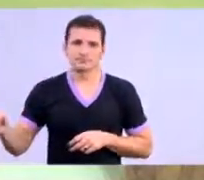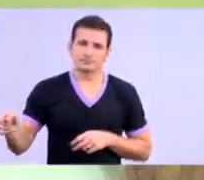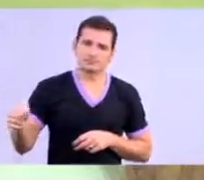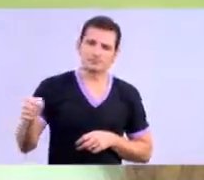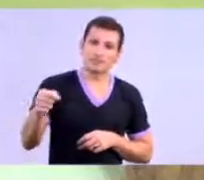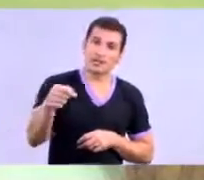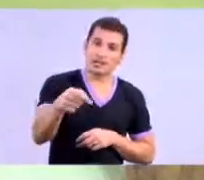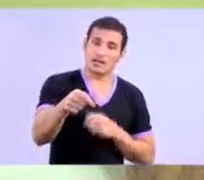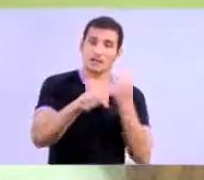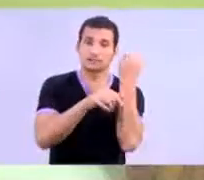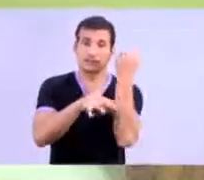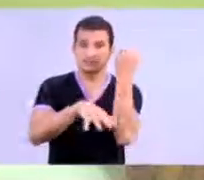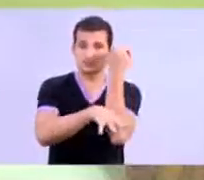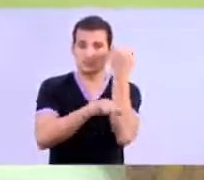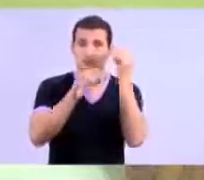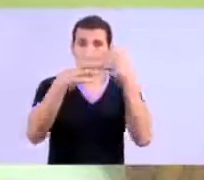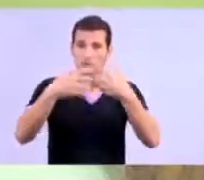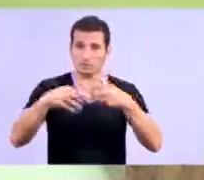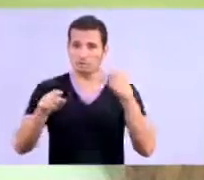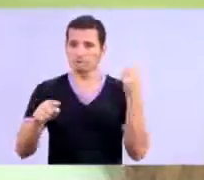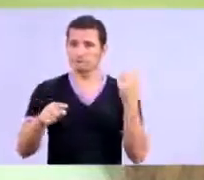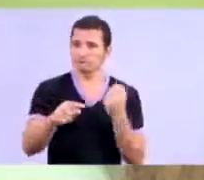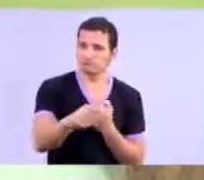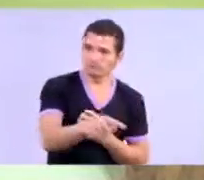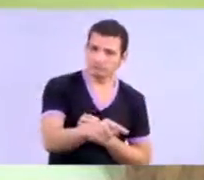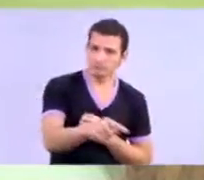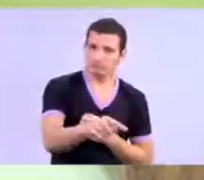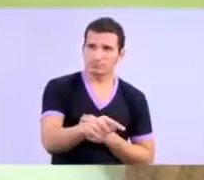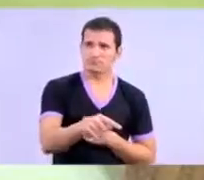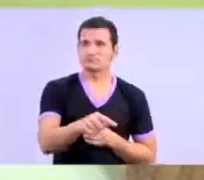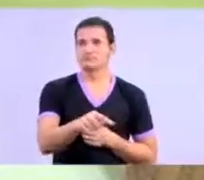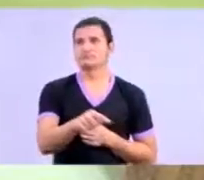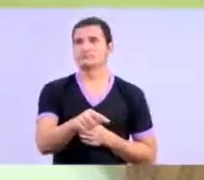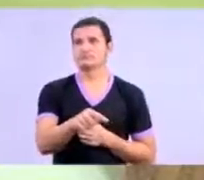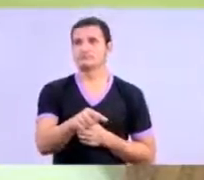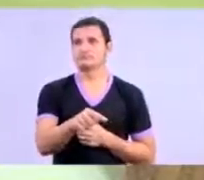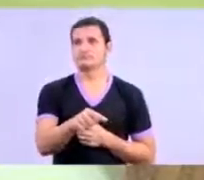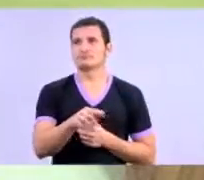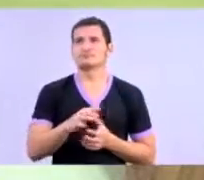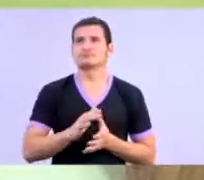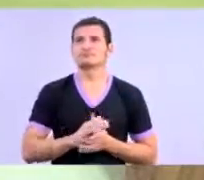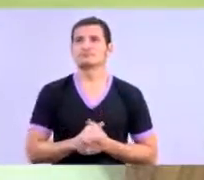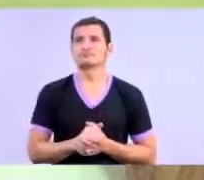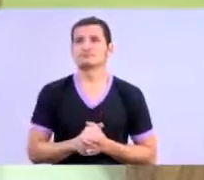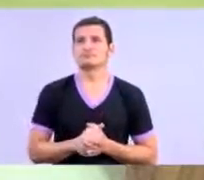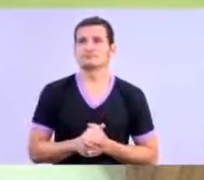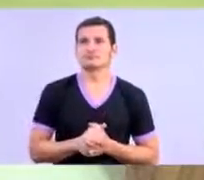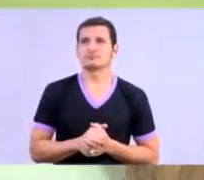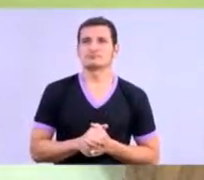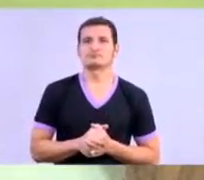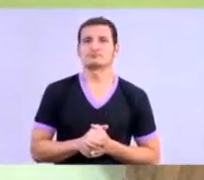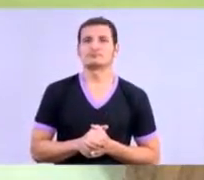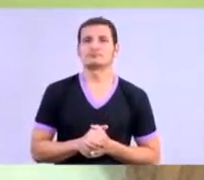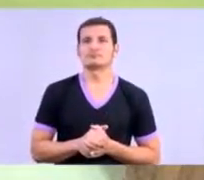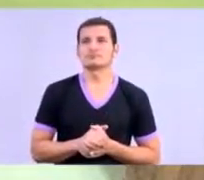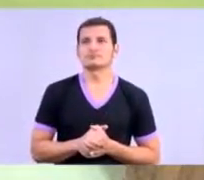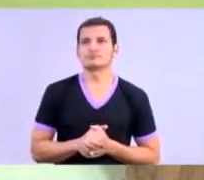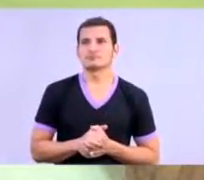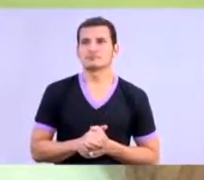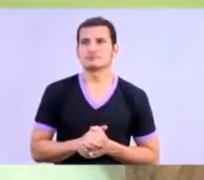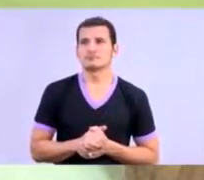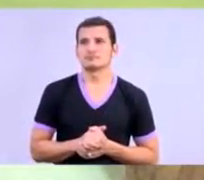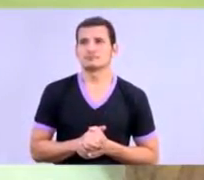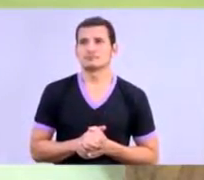chega no servidor do IFRA aqui, né? Onde o professor, né, trata com todo carinho lá para você receber, né? Está